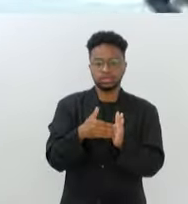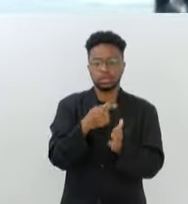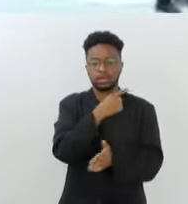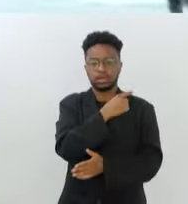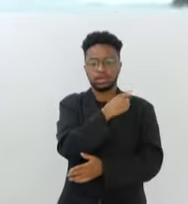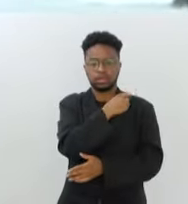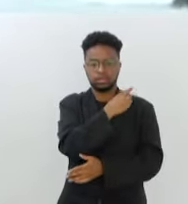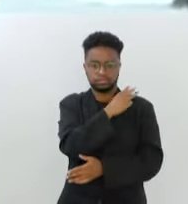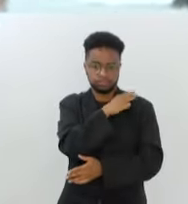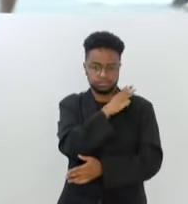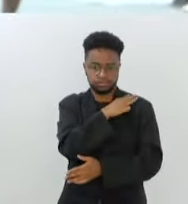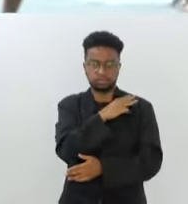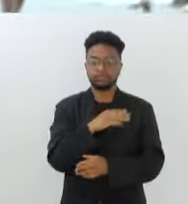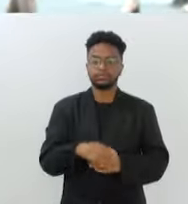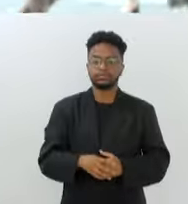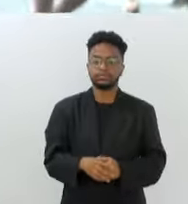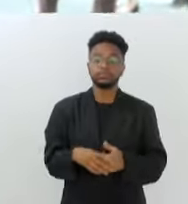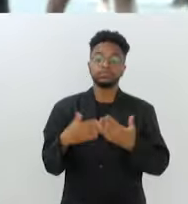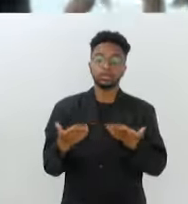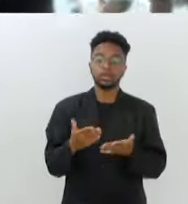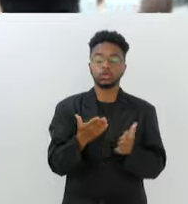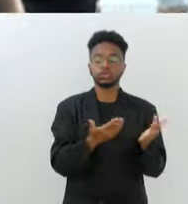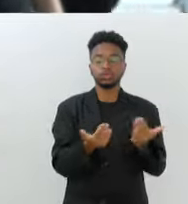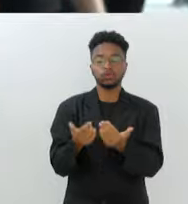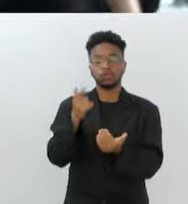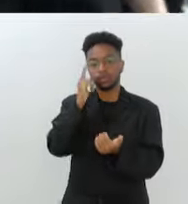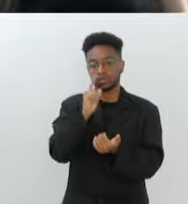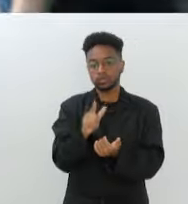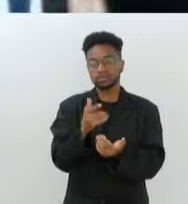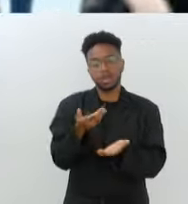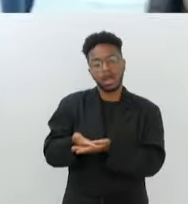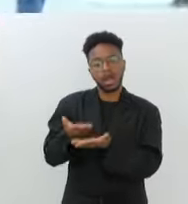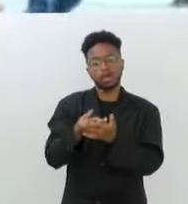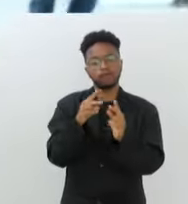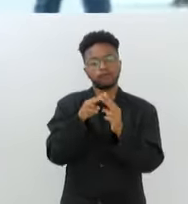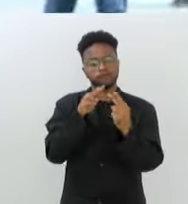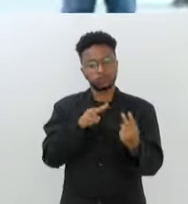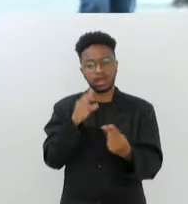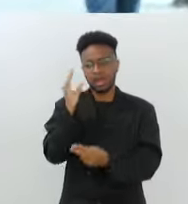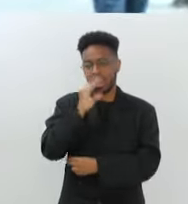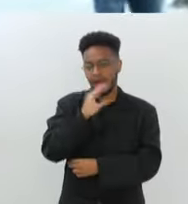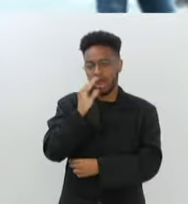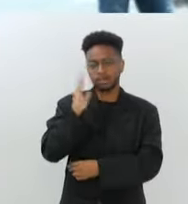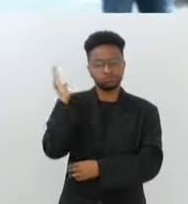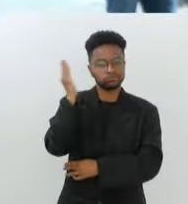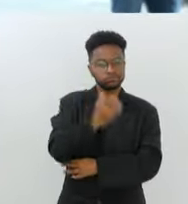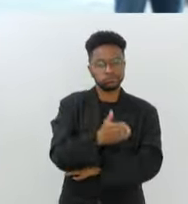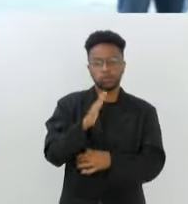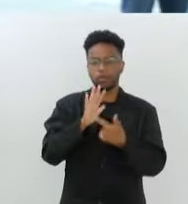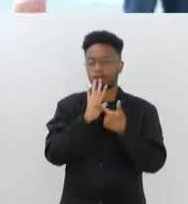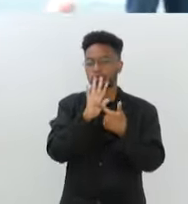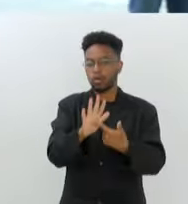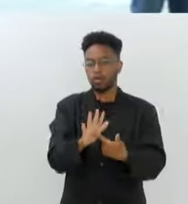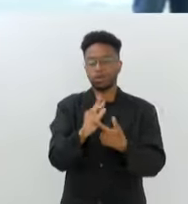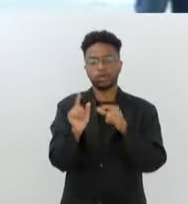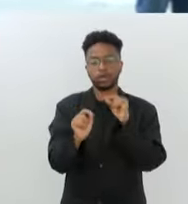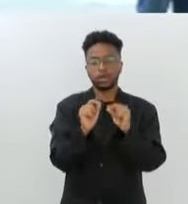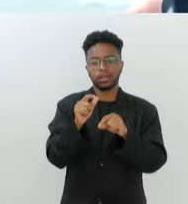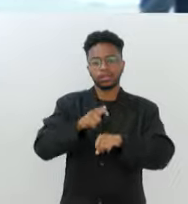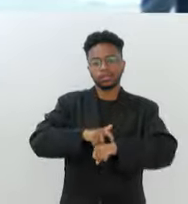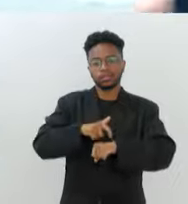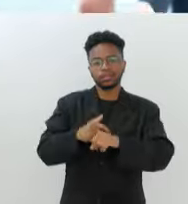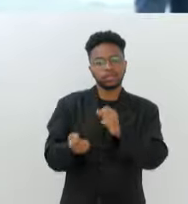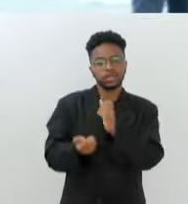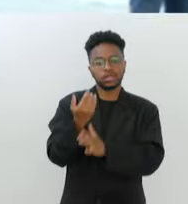ensino médio, para o jovem poder começar fazendo aulas online, aulas rápidas, aulas bem objetivas que mostram desde a criação